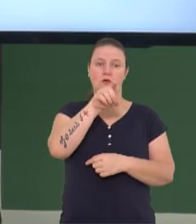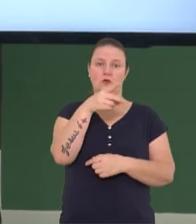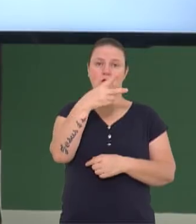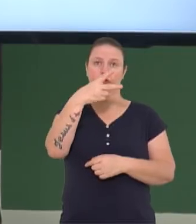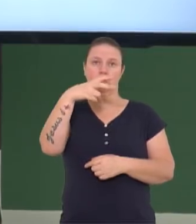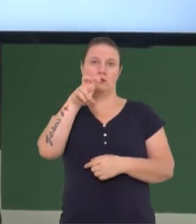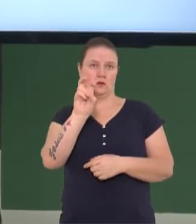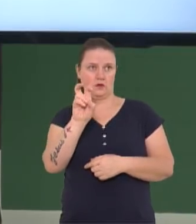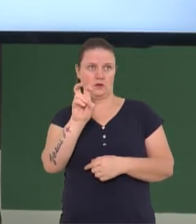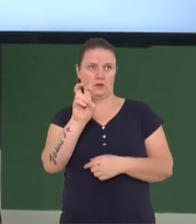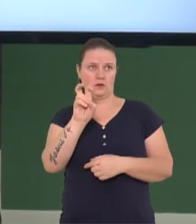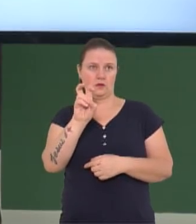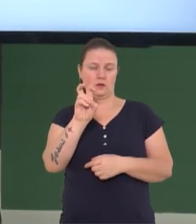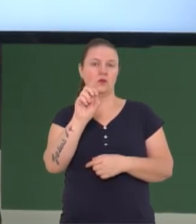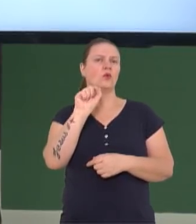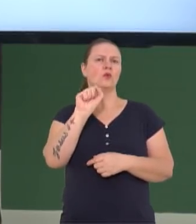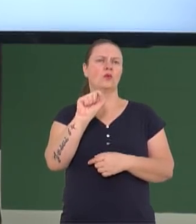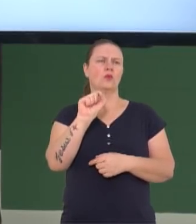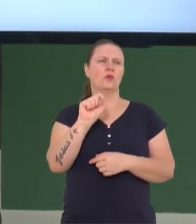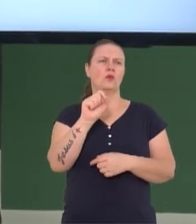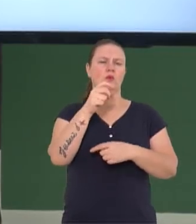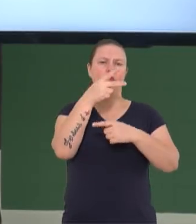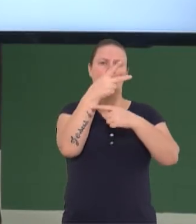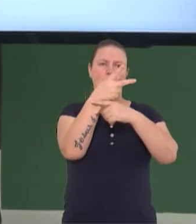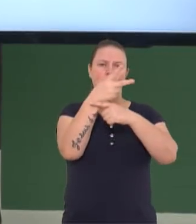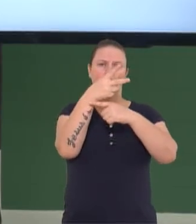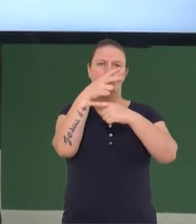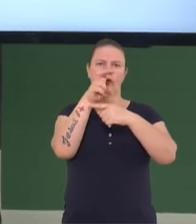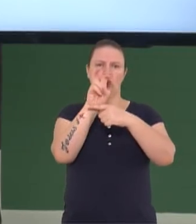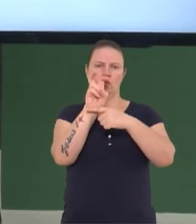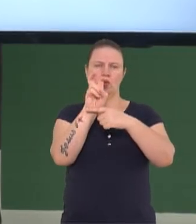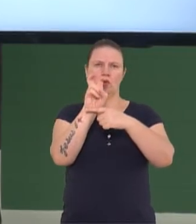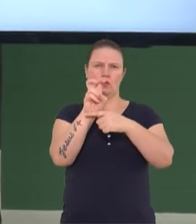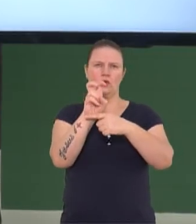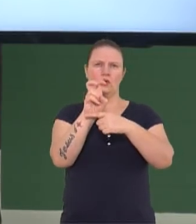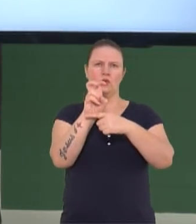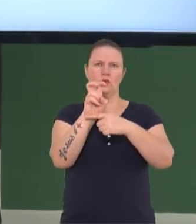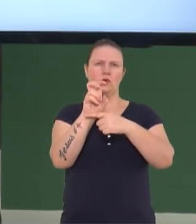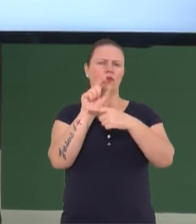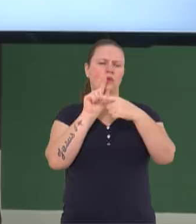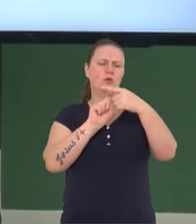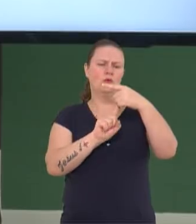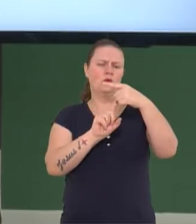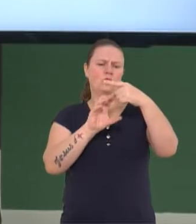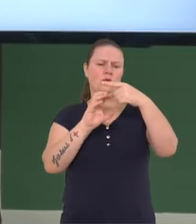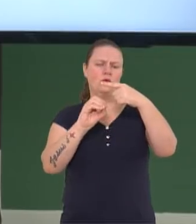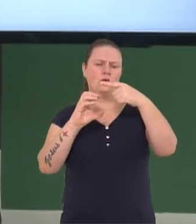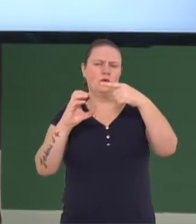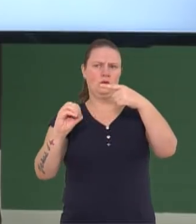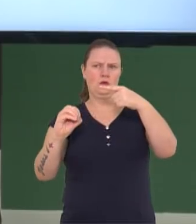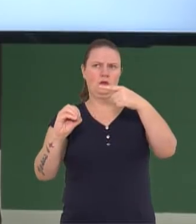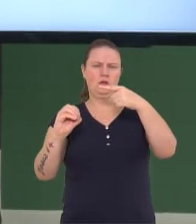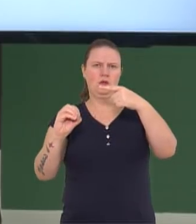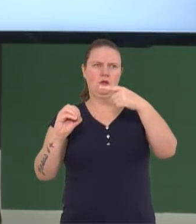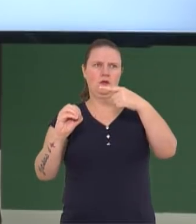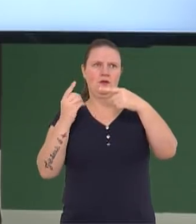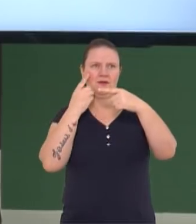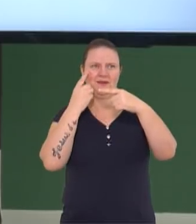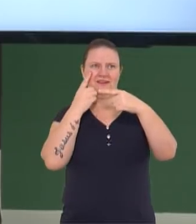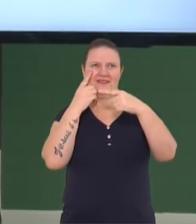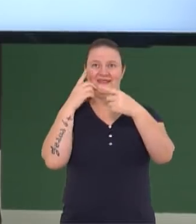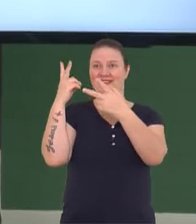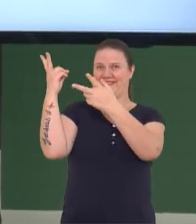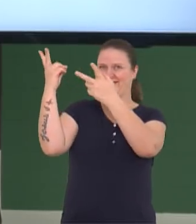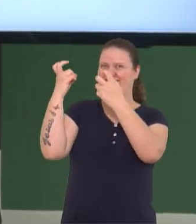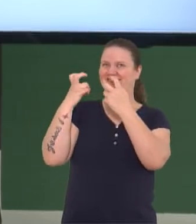centésimo. Então, 25 centésimo. Qual será a fração que vai dar? Vamos ver?